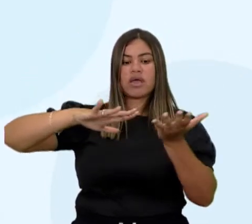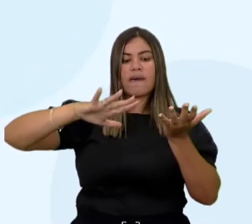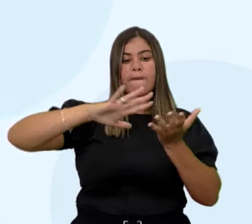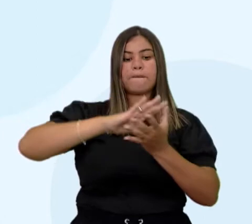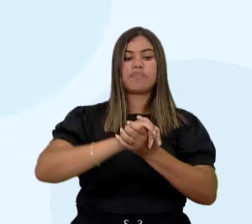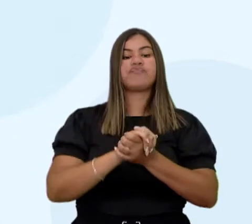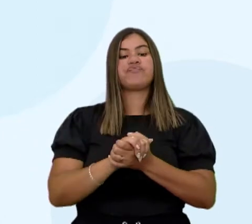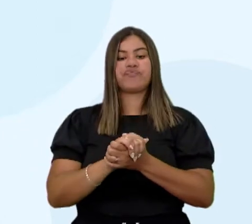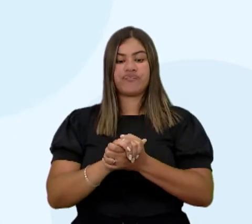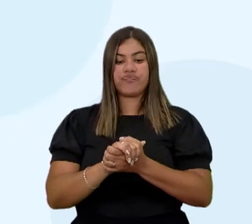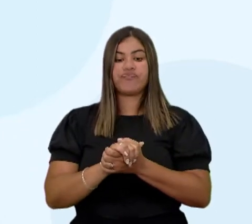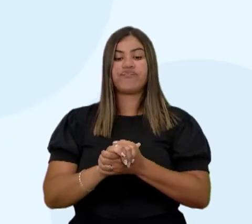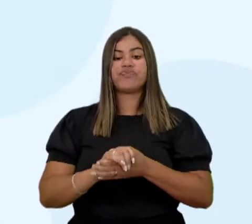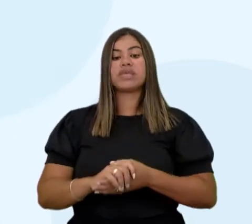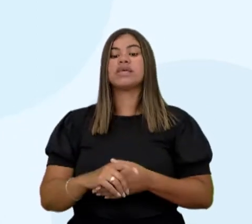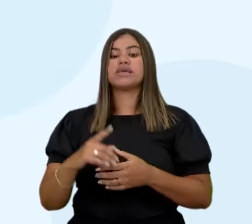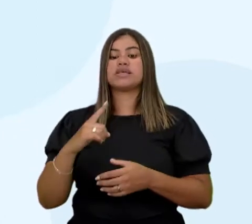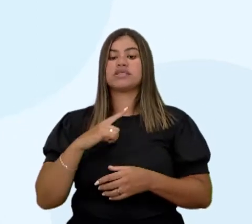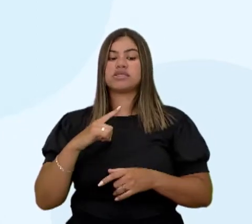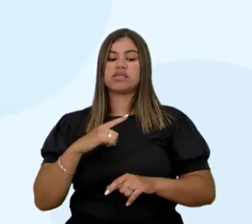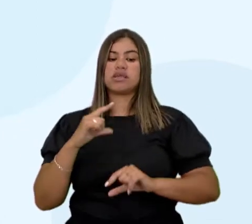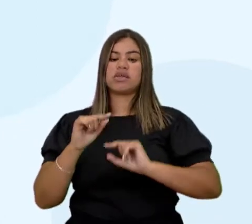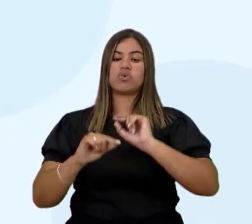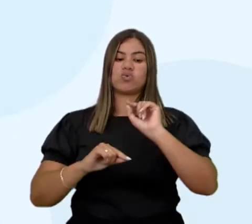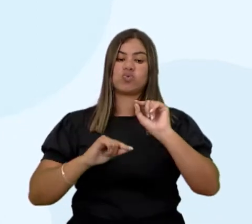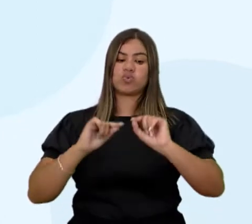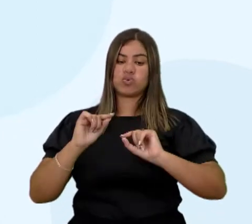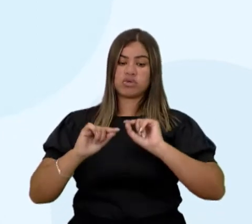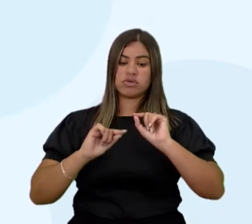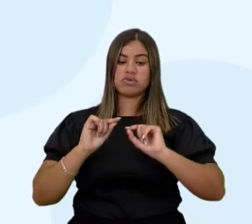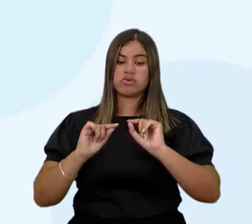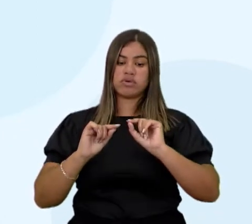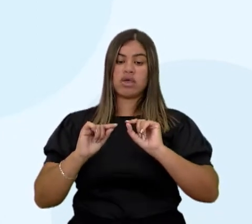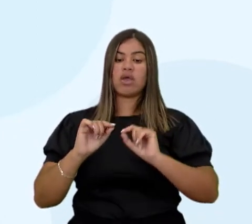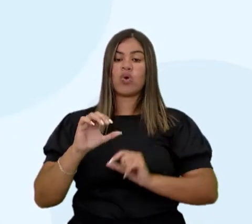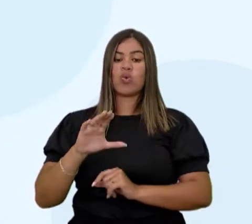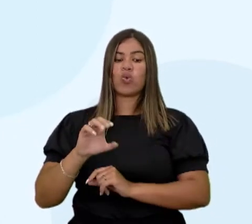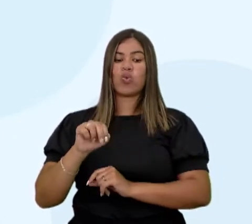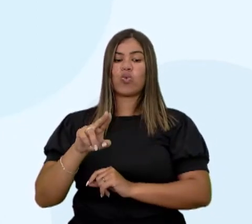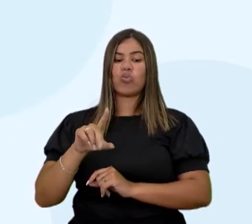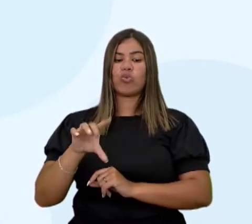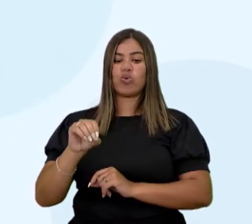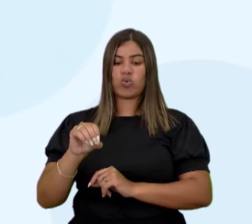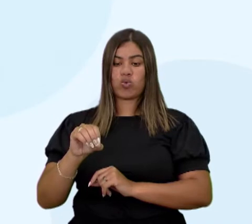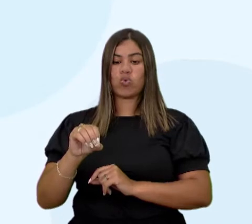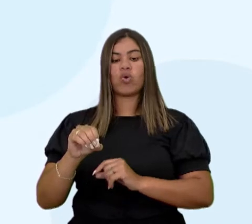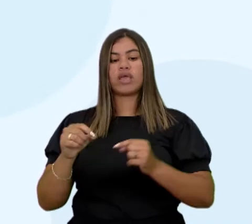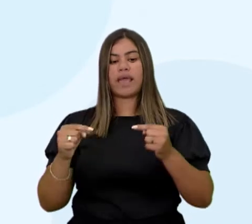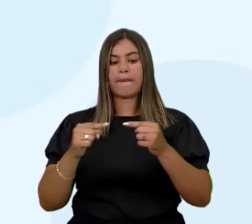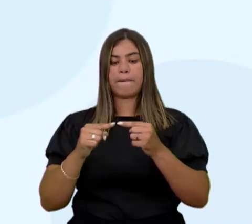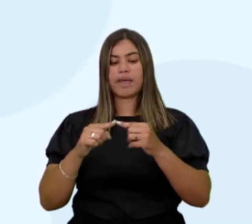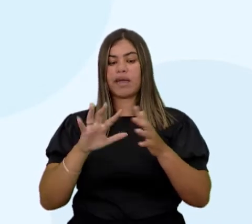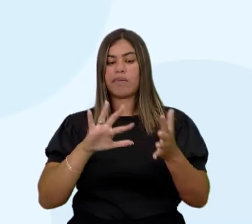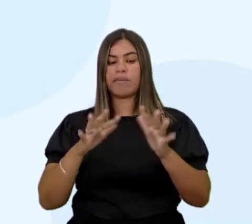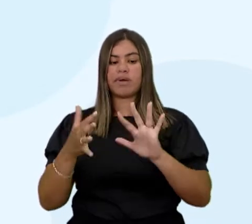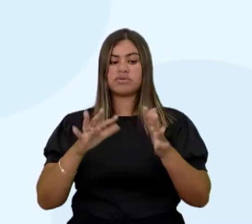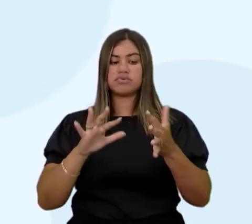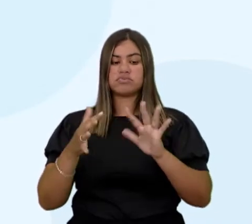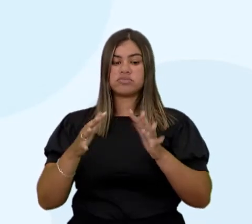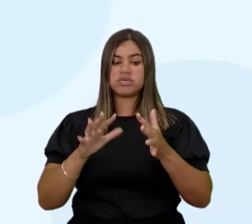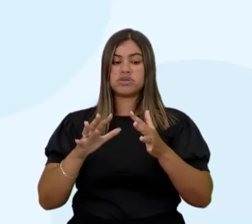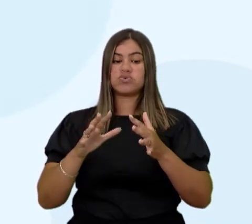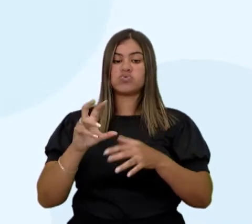do Supercúmulo Local, que é um dos aproximadamente 50 cúmulos que formam em conjunto